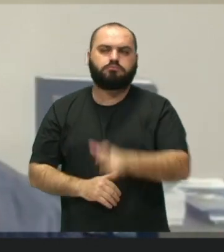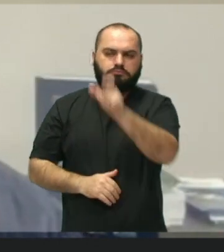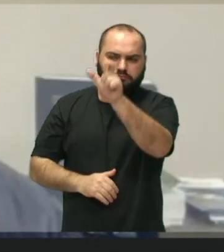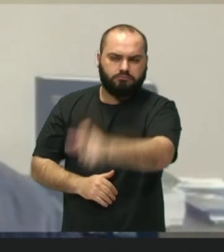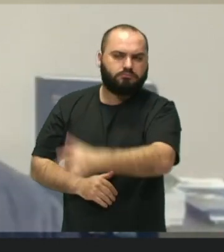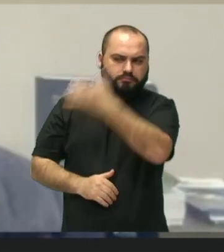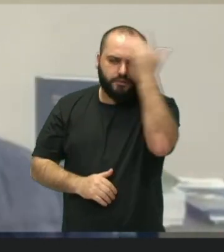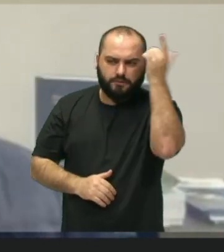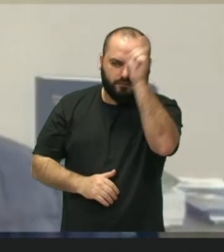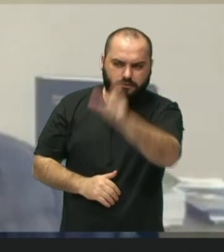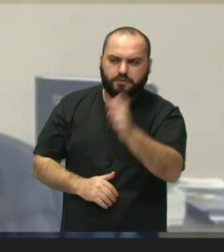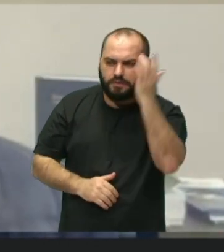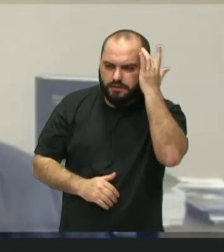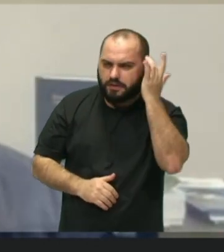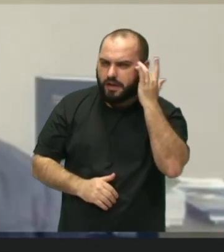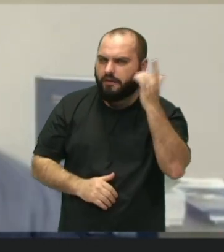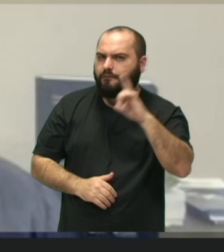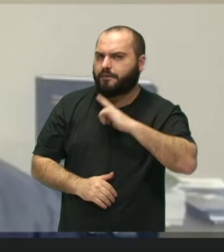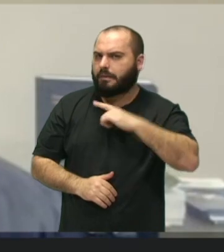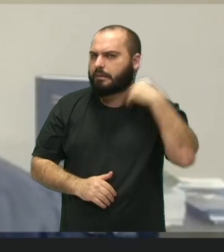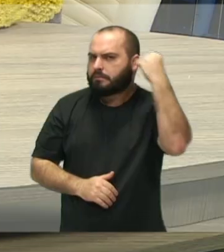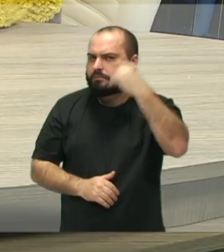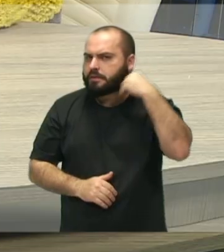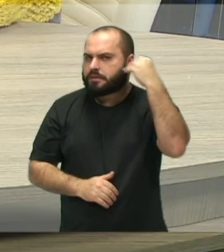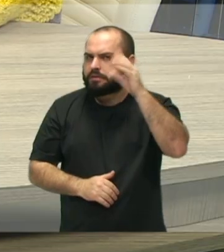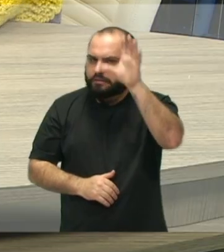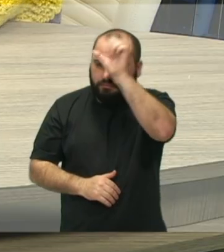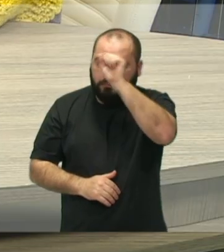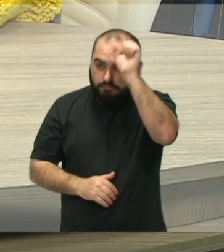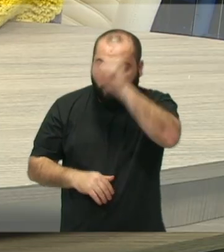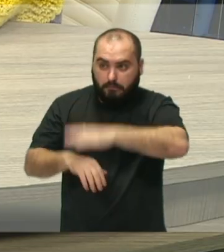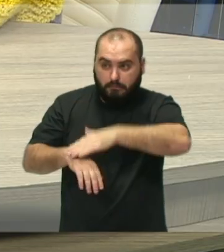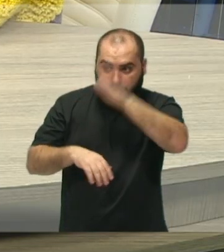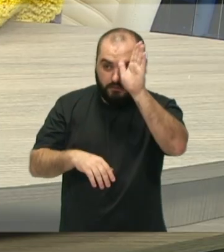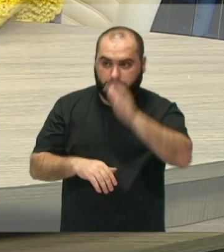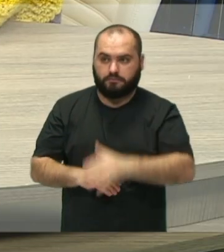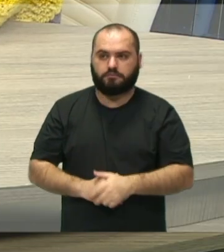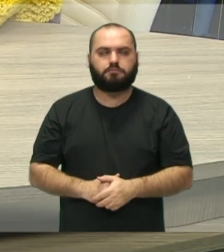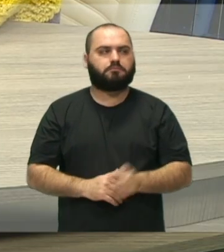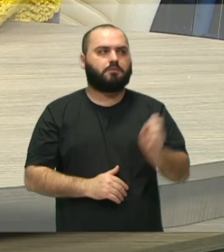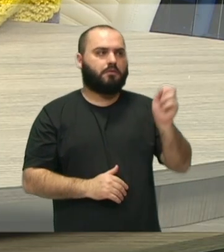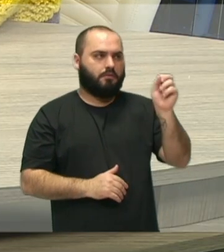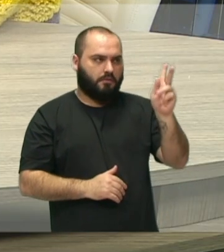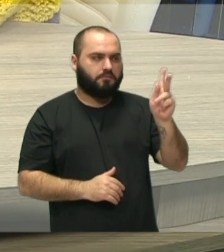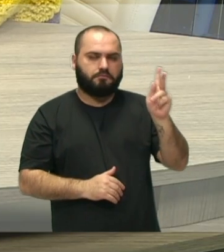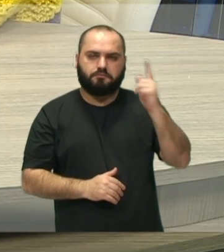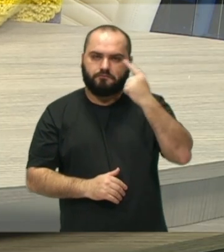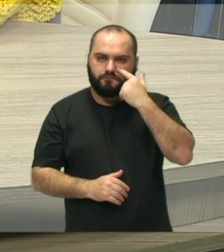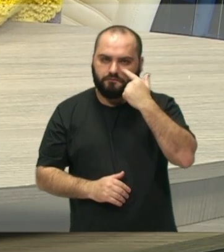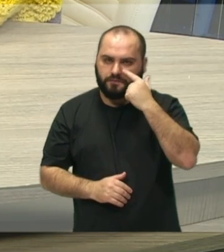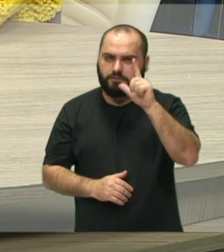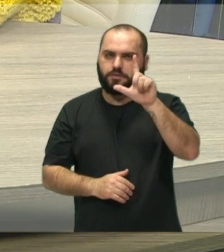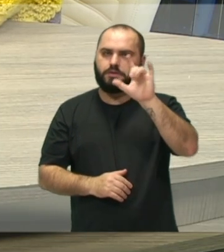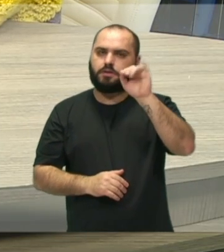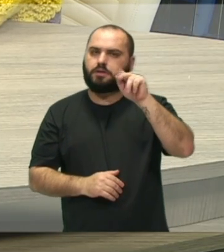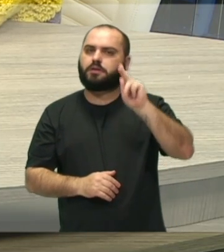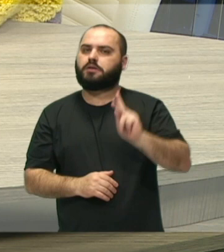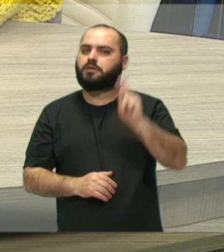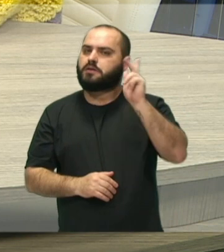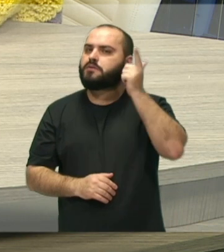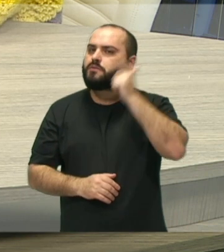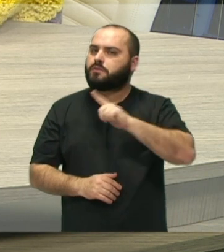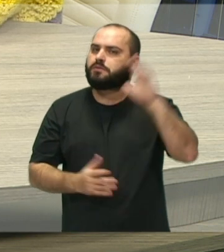acha que irá colher melhores frutos desse evento. Então tá, então vamos aguardar aí os links, né, para fazer